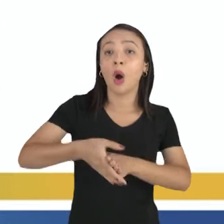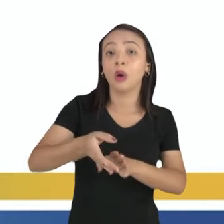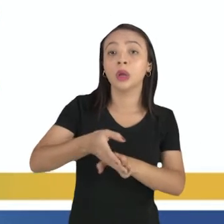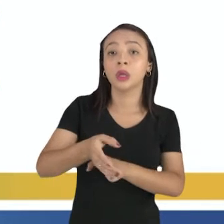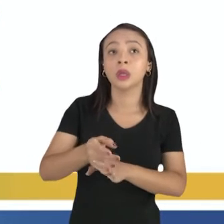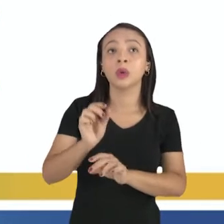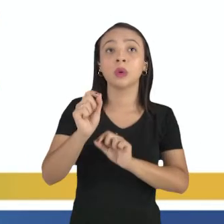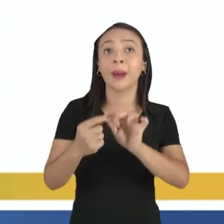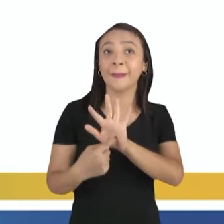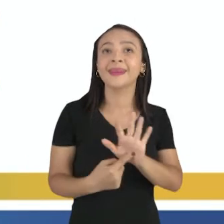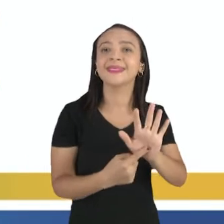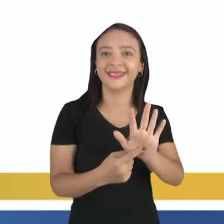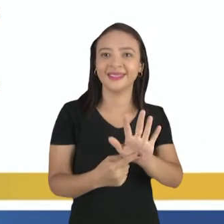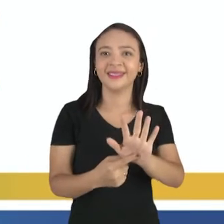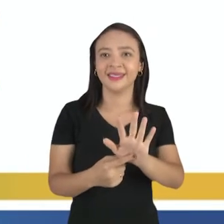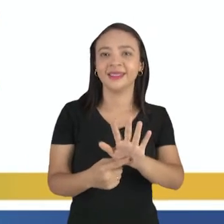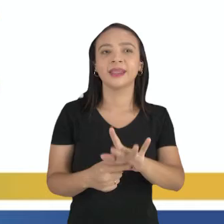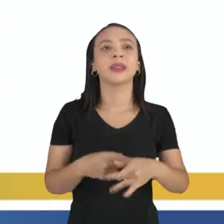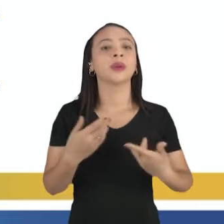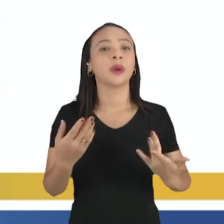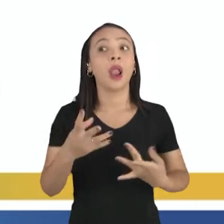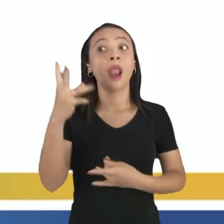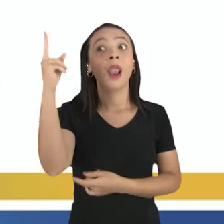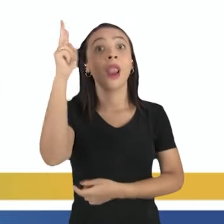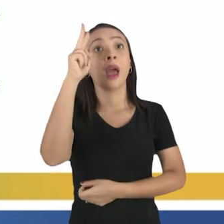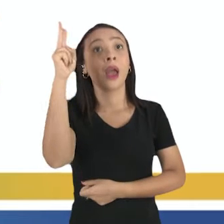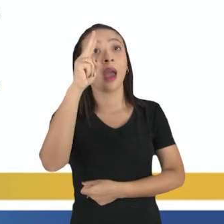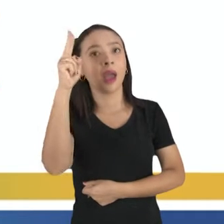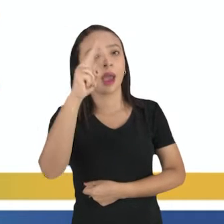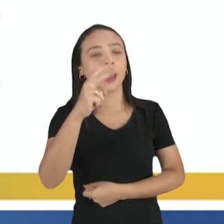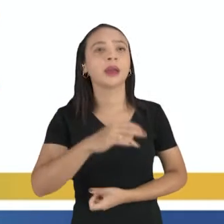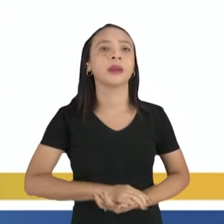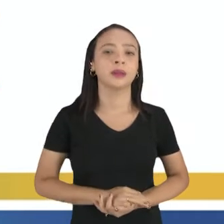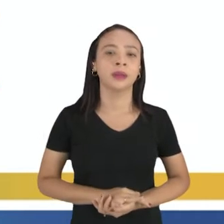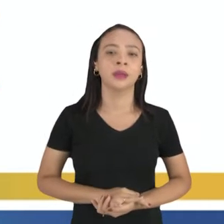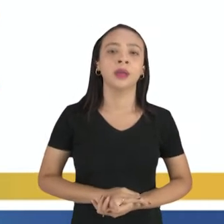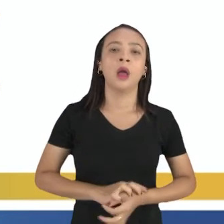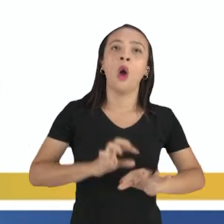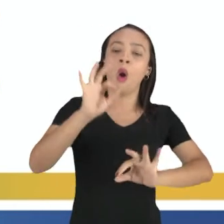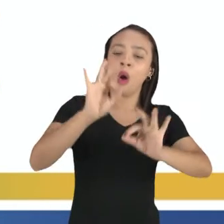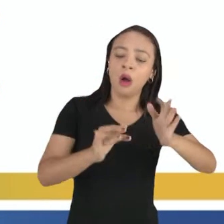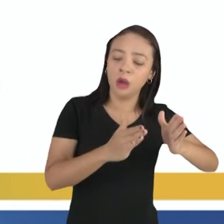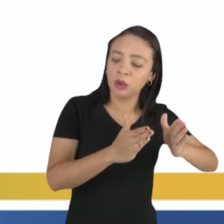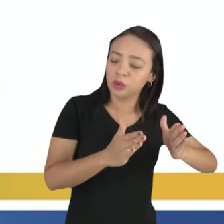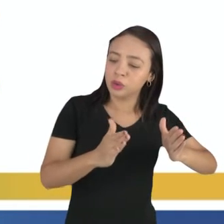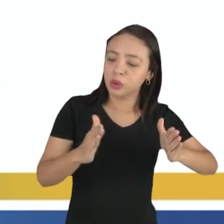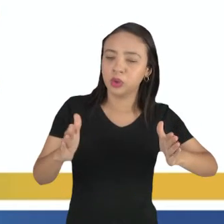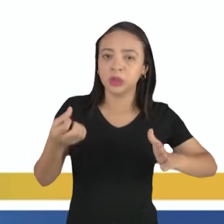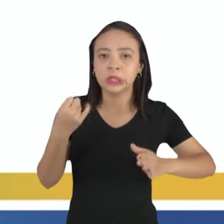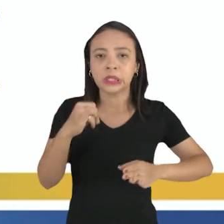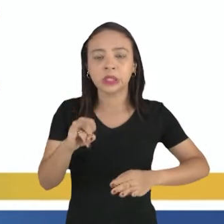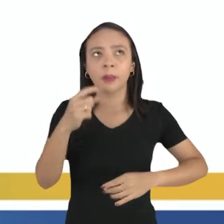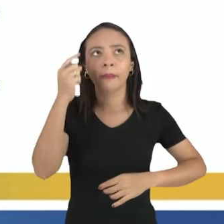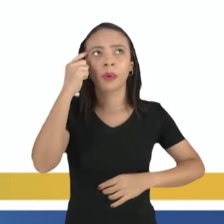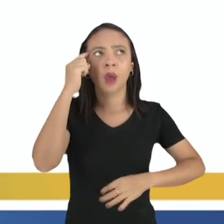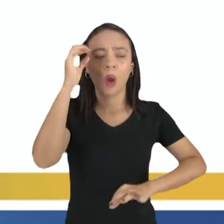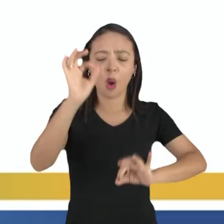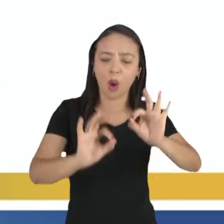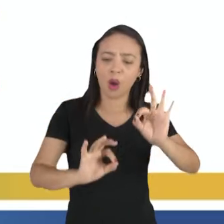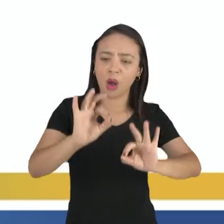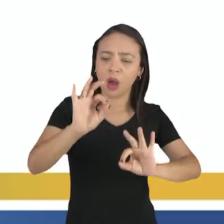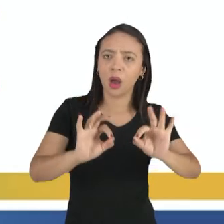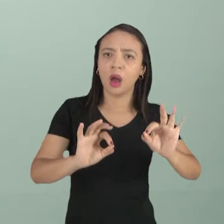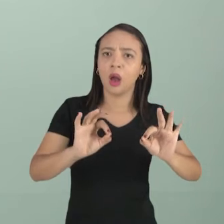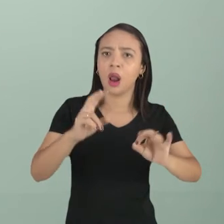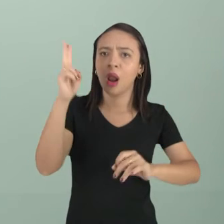essa remissão aí, né? Já faz, relembra isso daí. Organizar sequência. Quando nós pensamos em organizar, nós vamos pensar